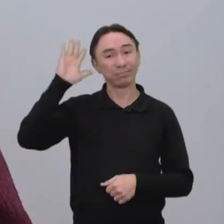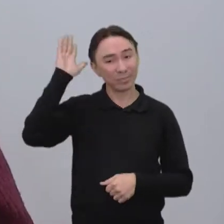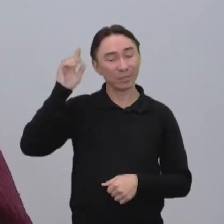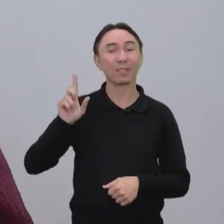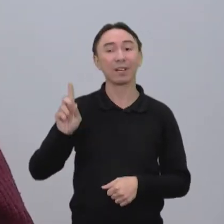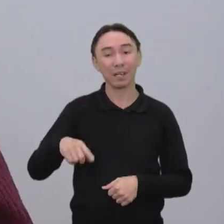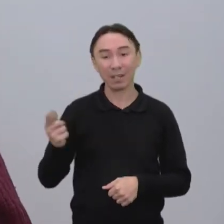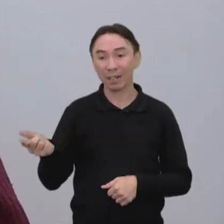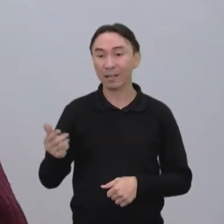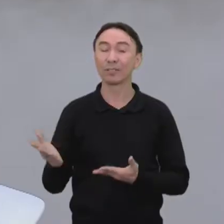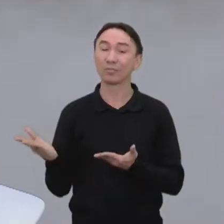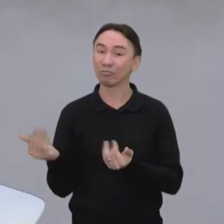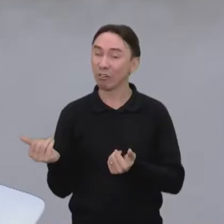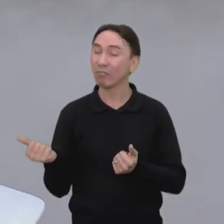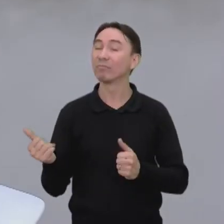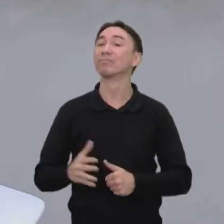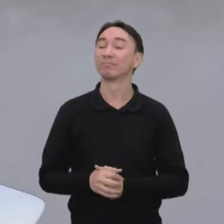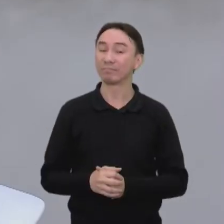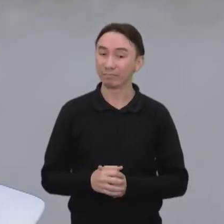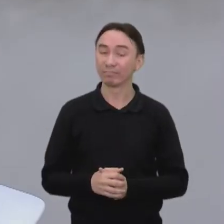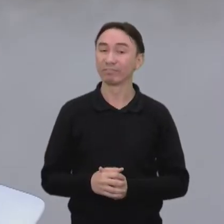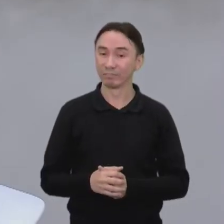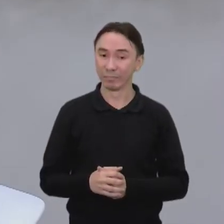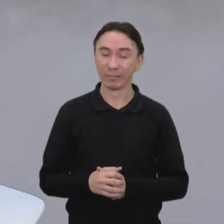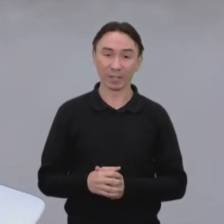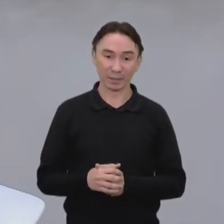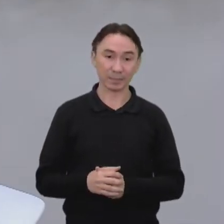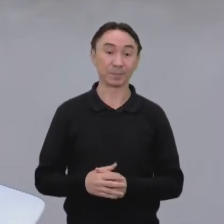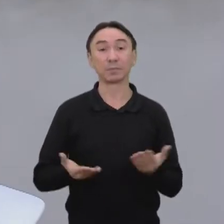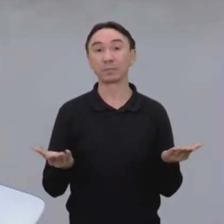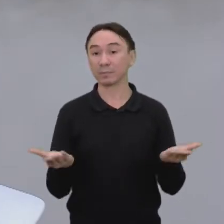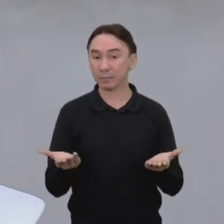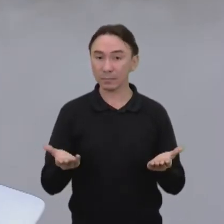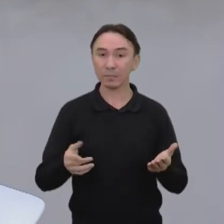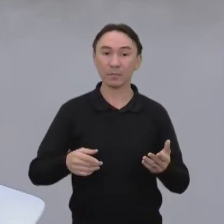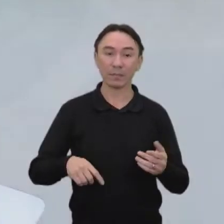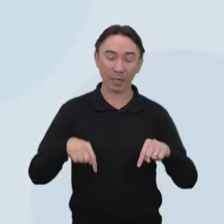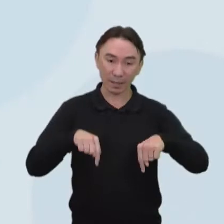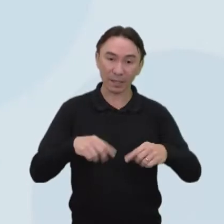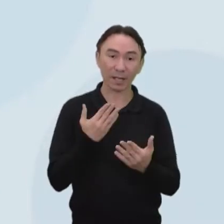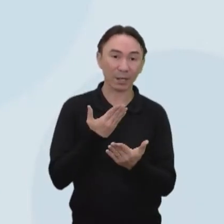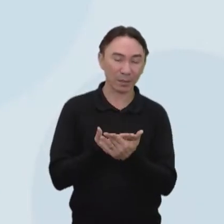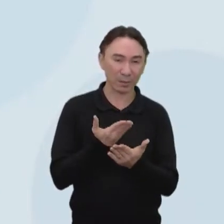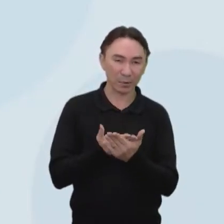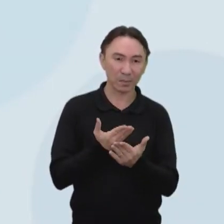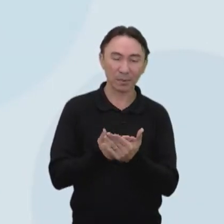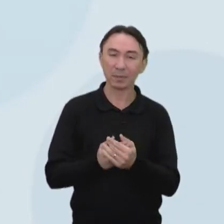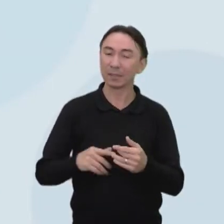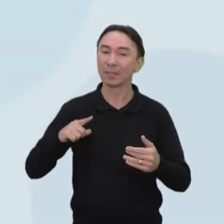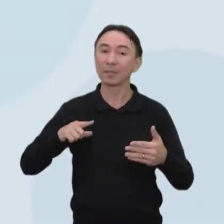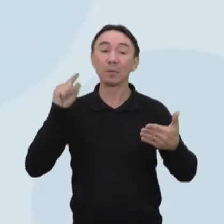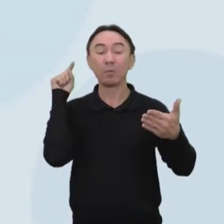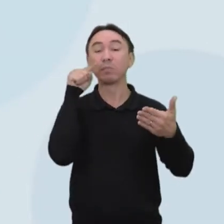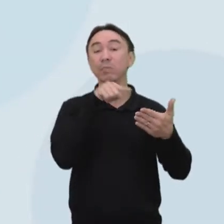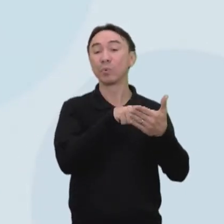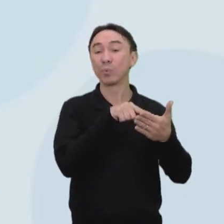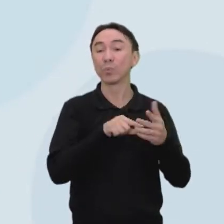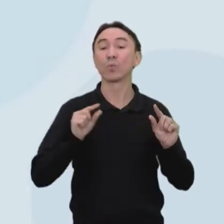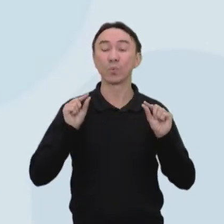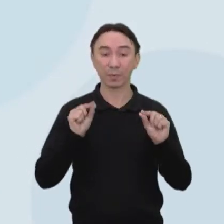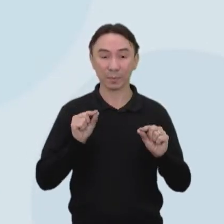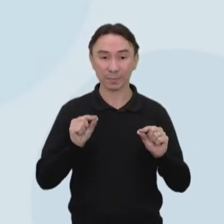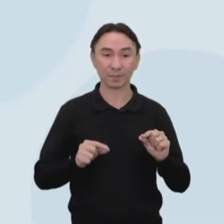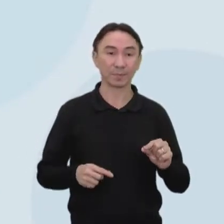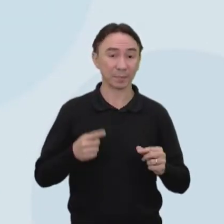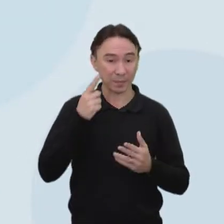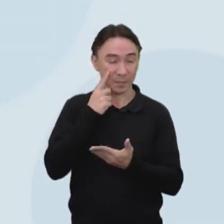os jovens. Perfeito, né? E aí, né, vamos então para o objetivo da nossa aula de hoje, que é justamente compreender os